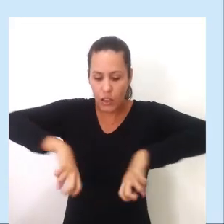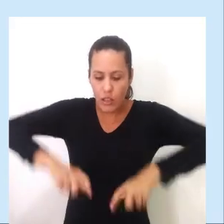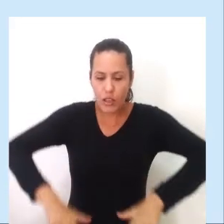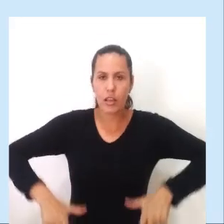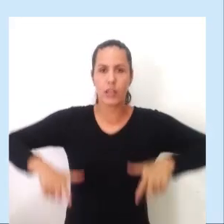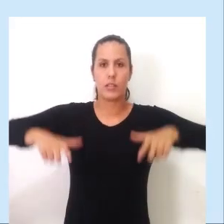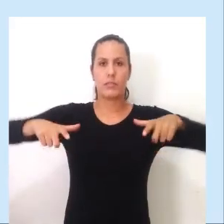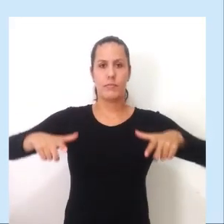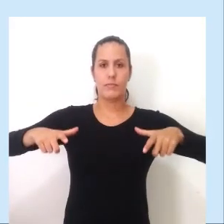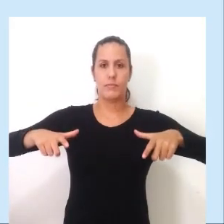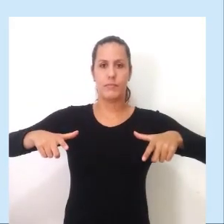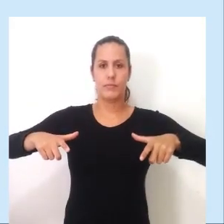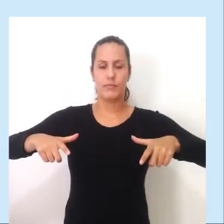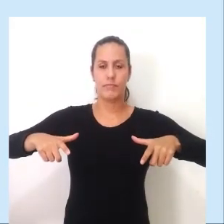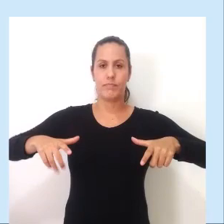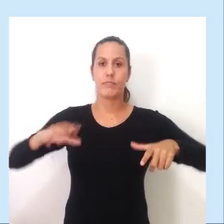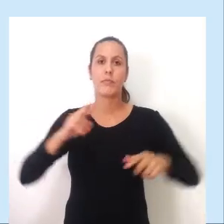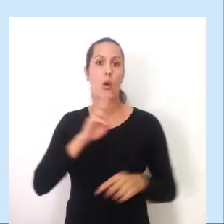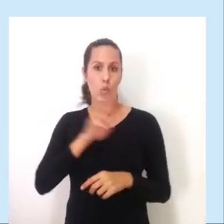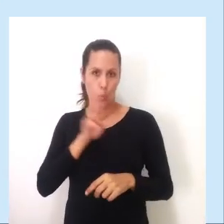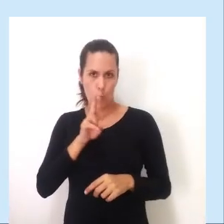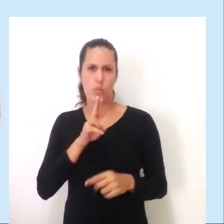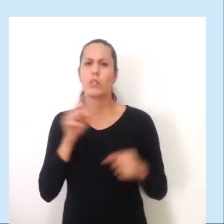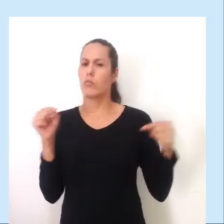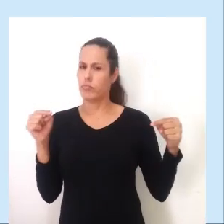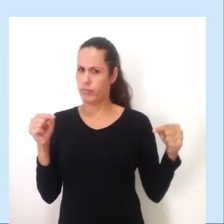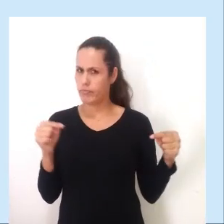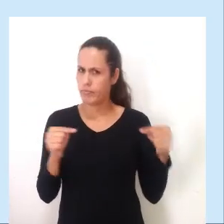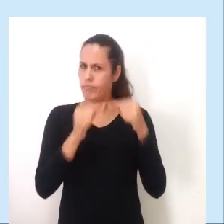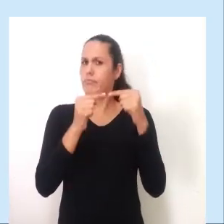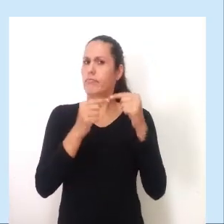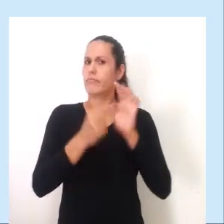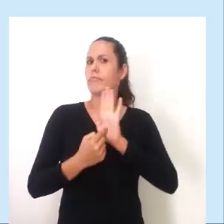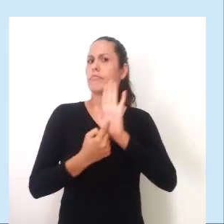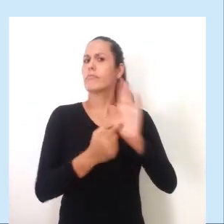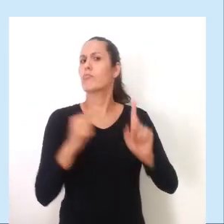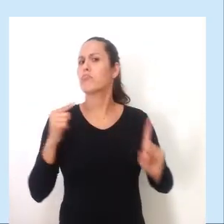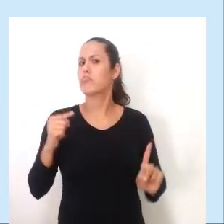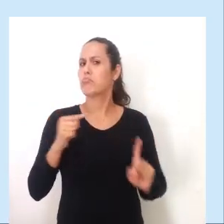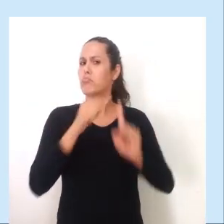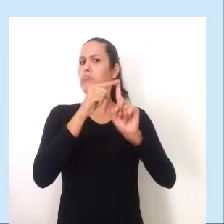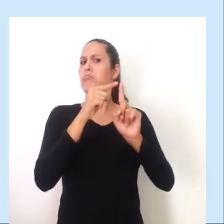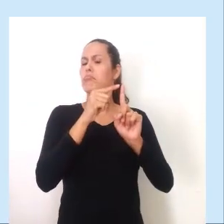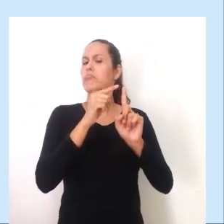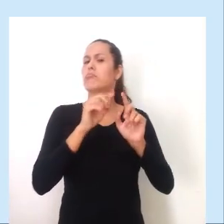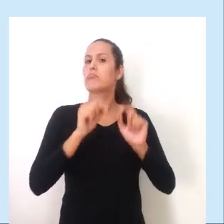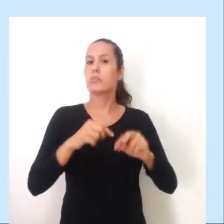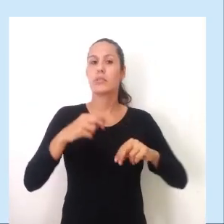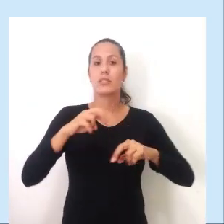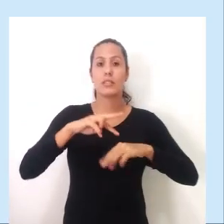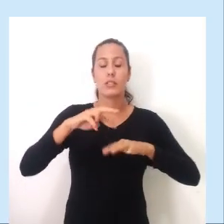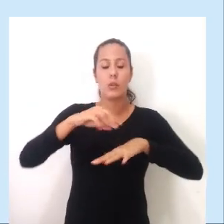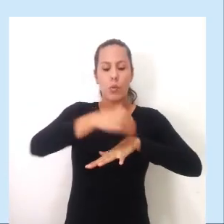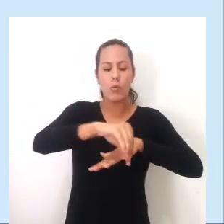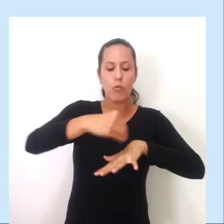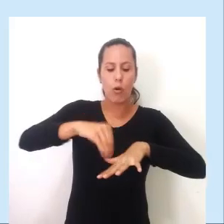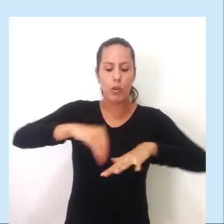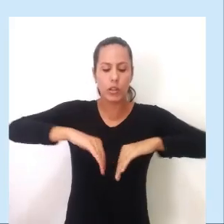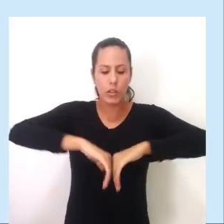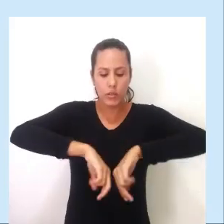nome já diz qual é o objetivo. Fóssil precisa ser